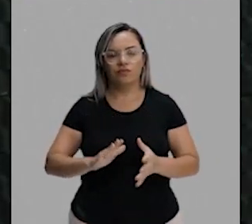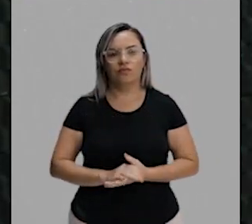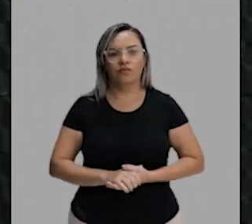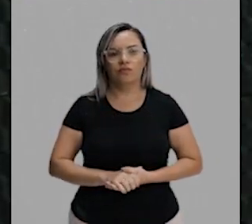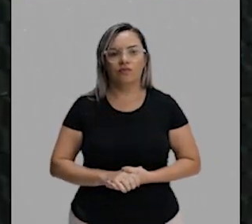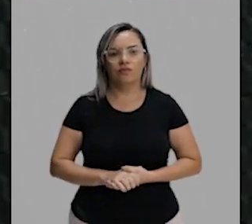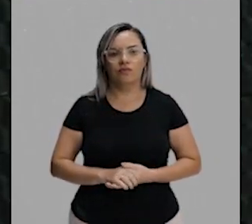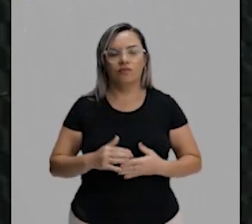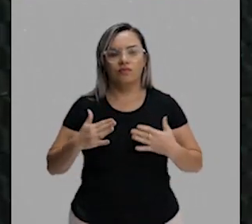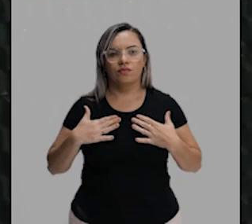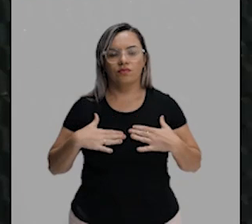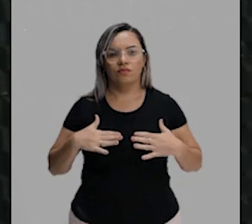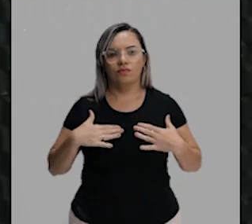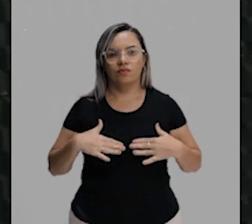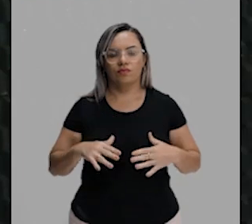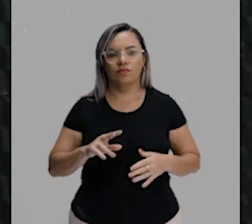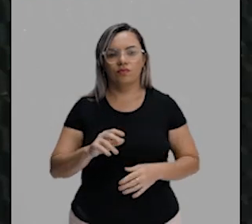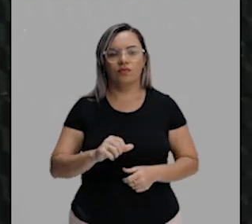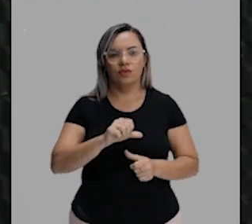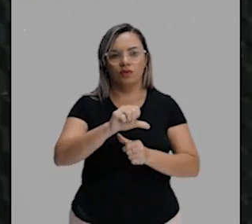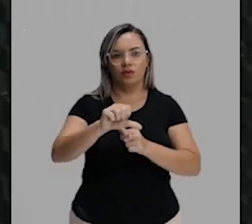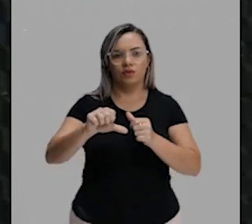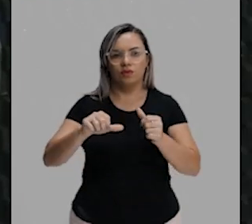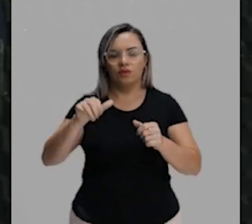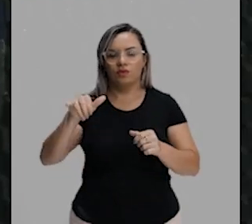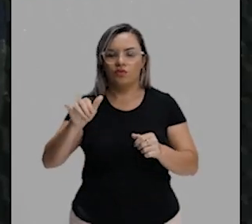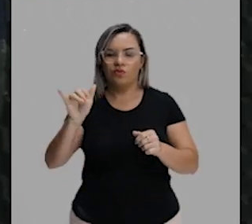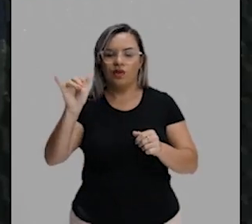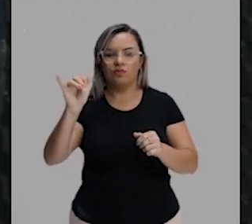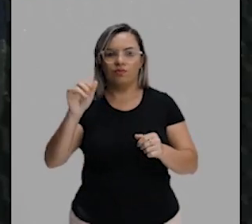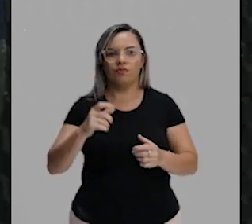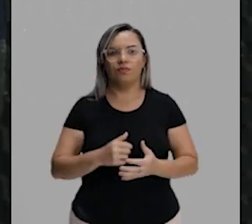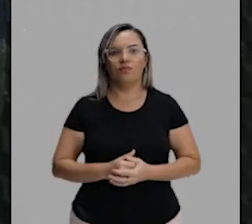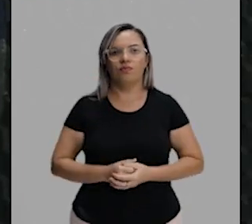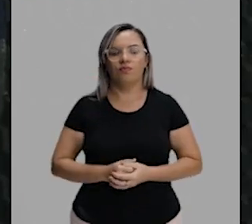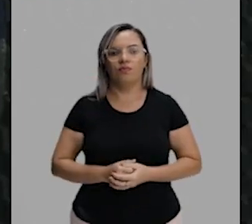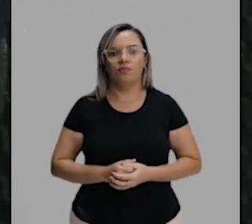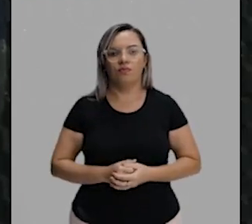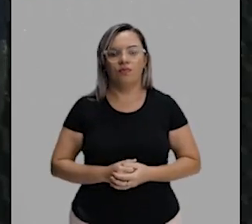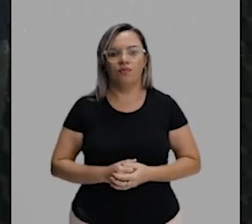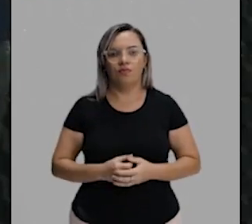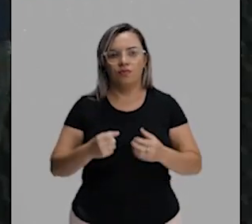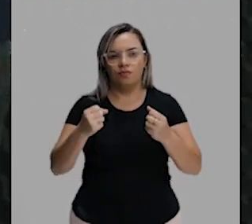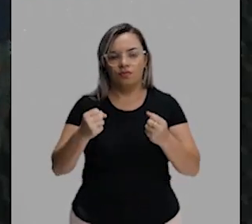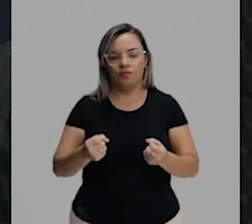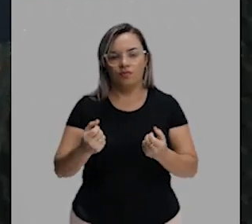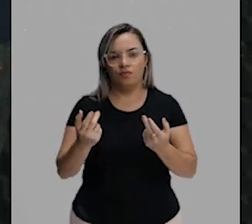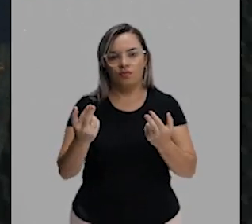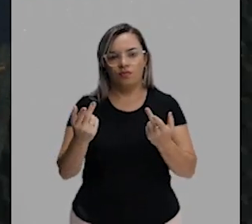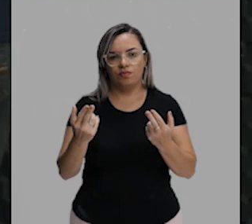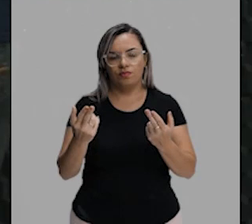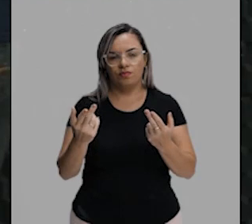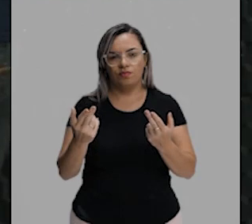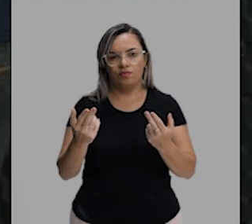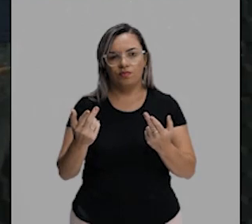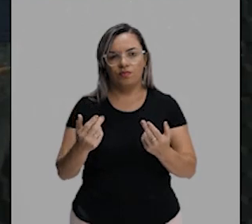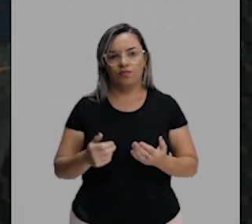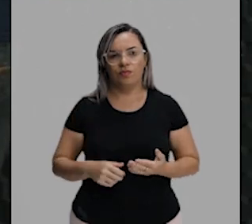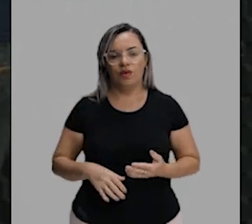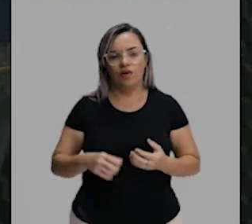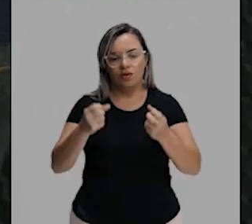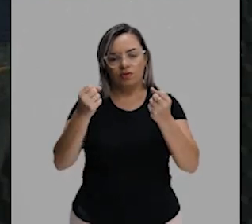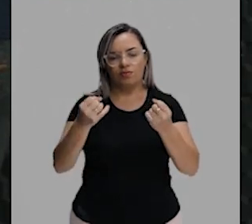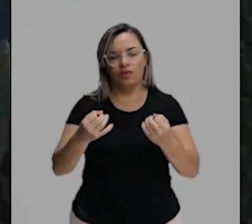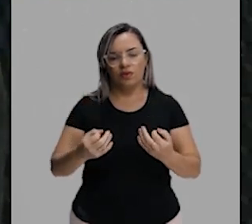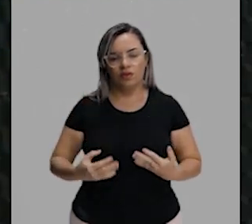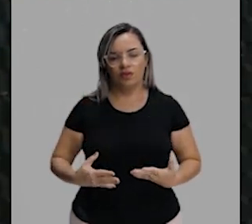esse Y, tá? Eu vou só alterar aqui. Eu vou deixar o Y aqui para poder ficar igual ali ao apontamento. É a mesma coisa.